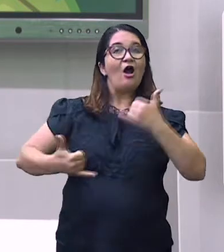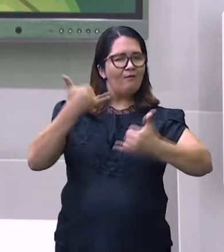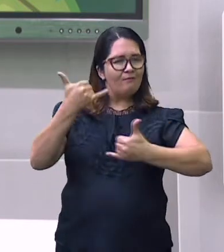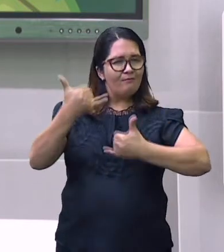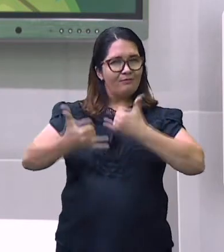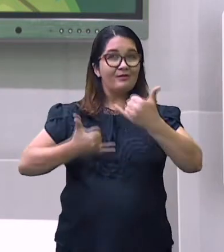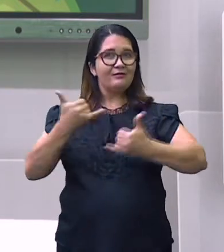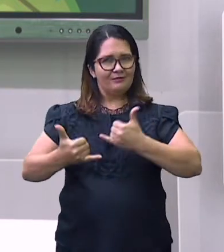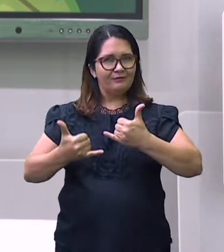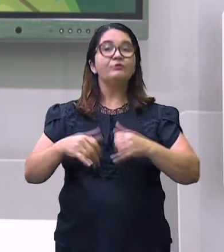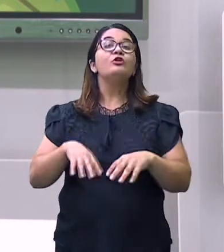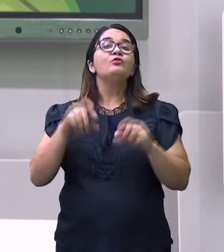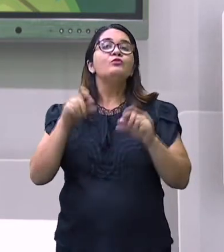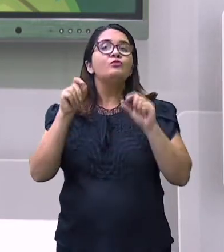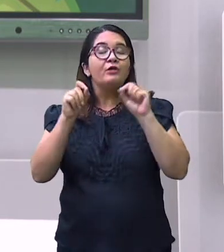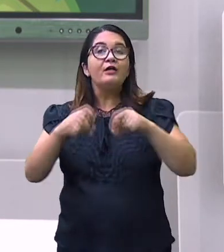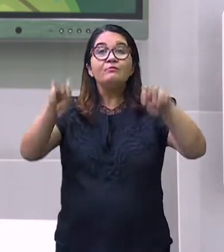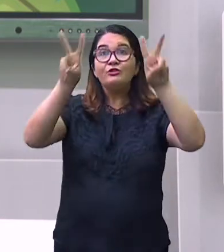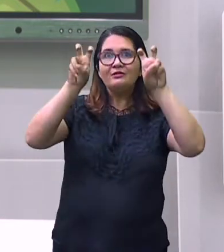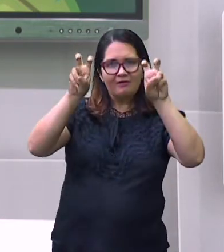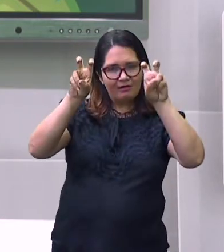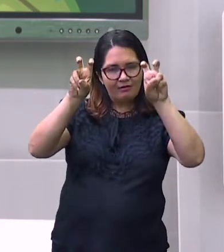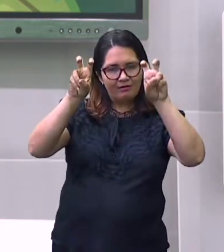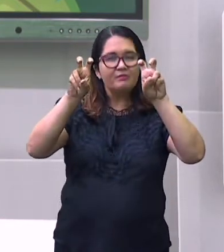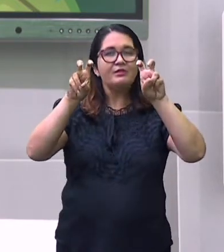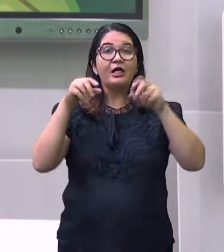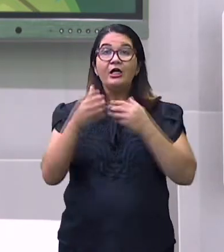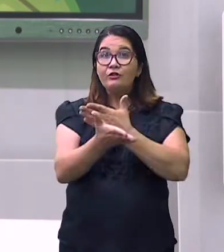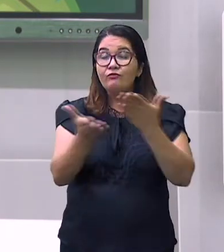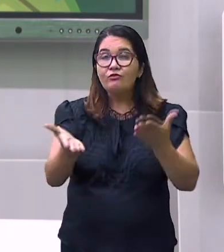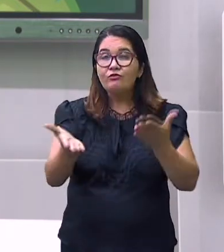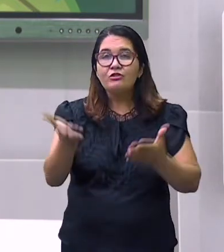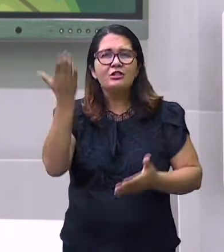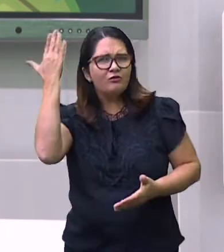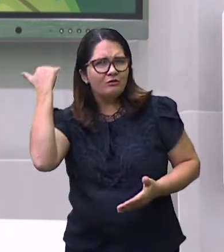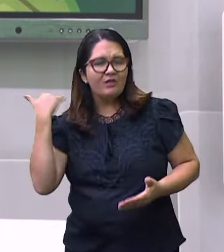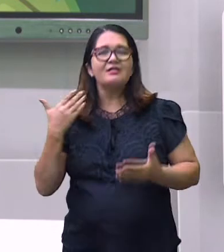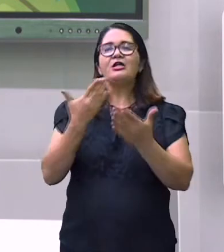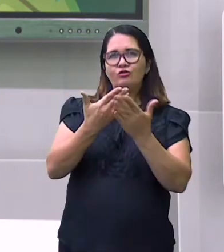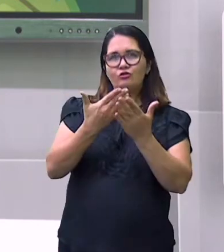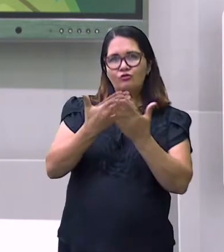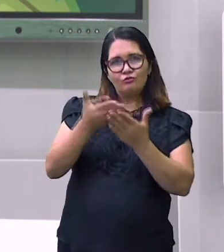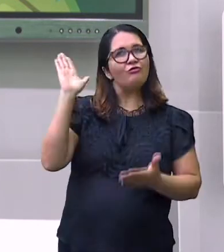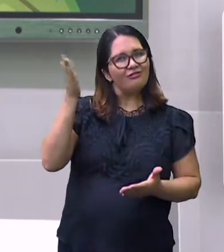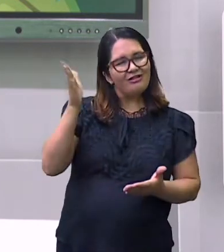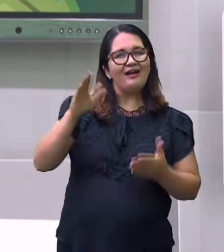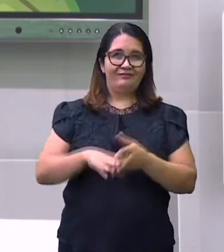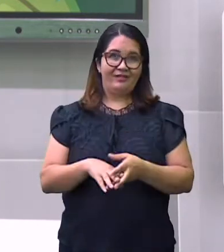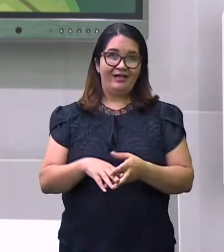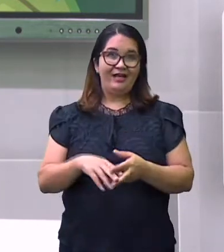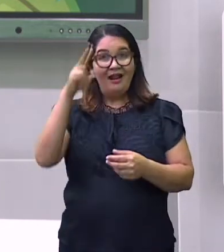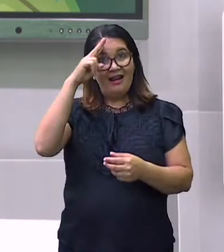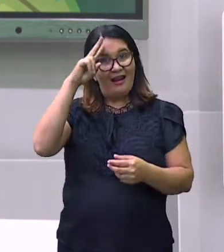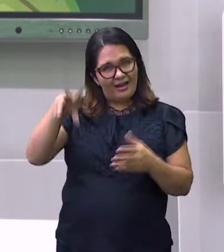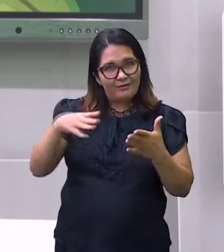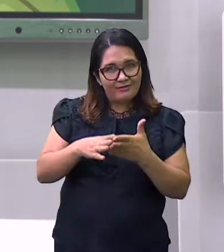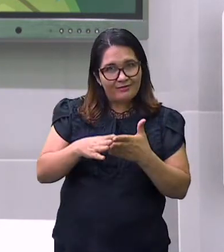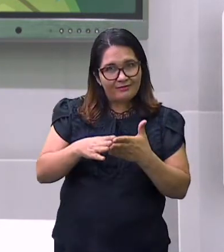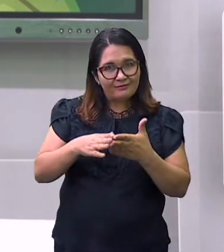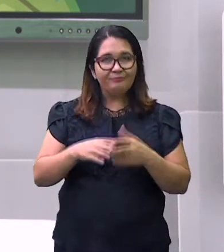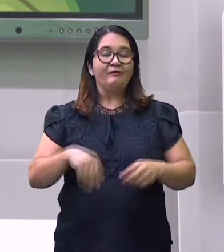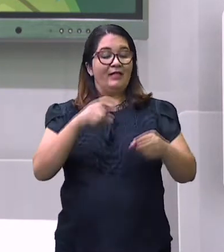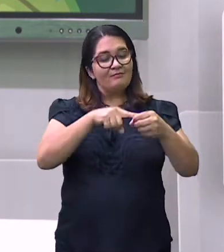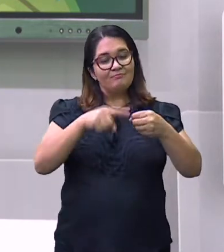já estudaram. Lembra que a gente falou da célula animal, que é a célula que está presente